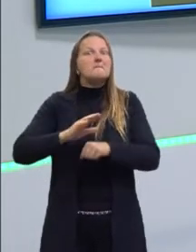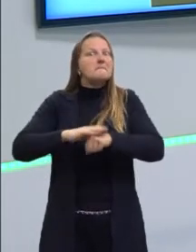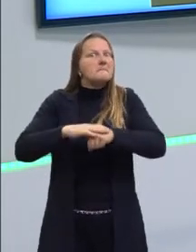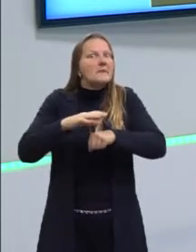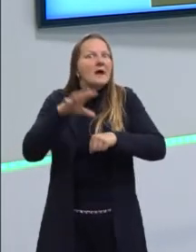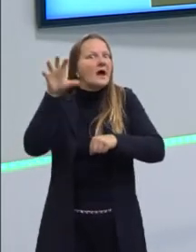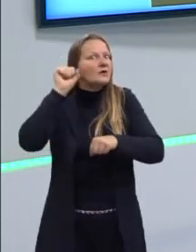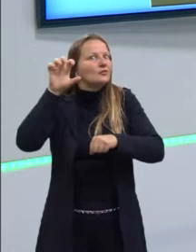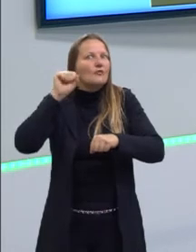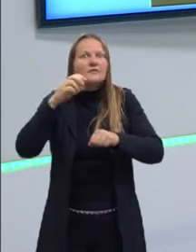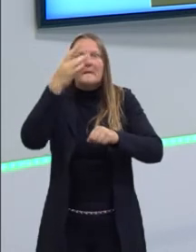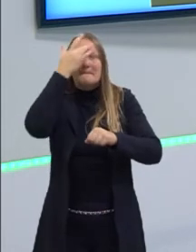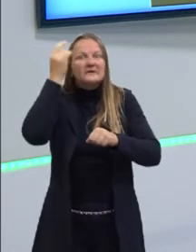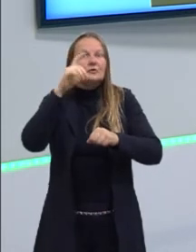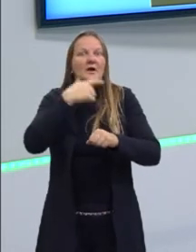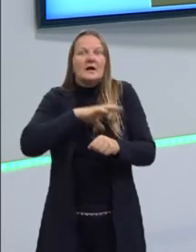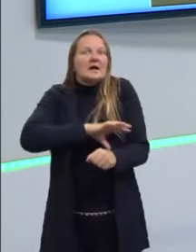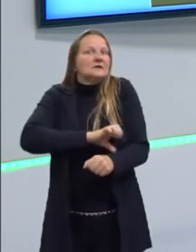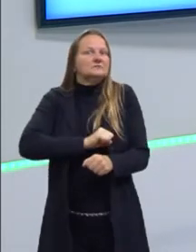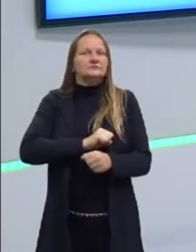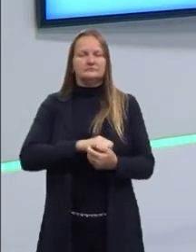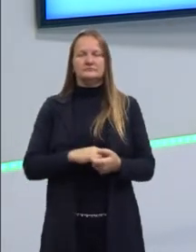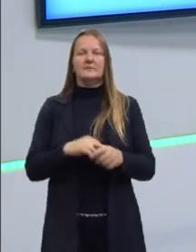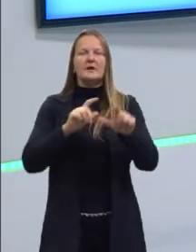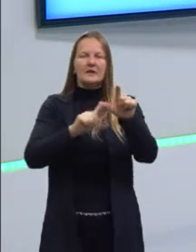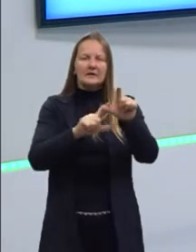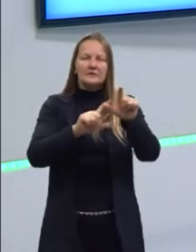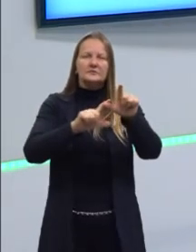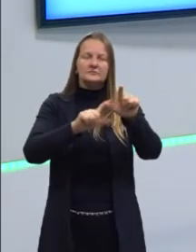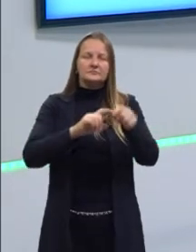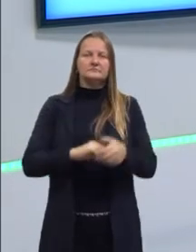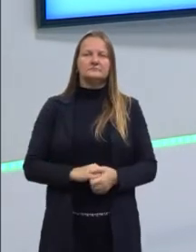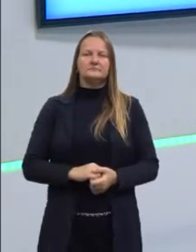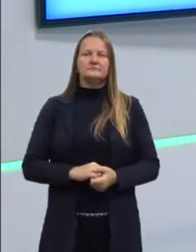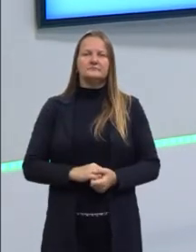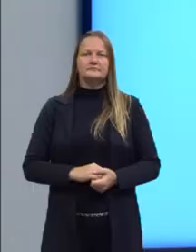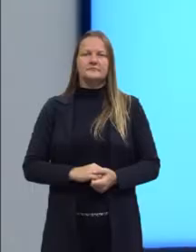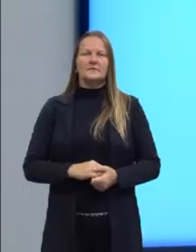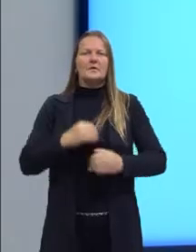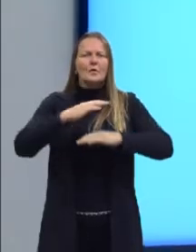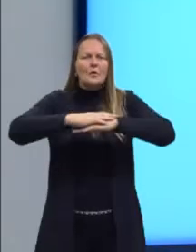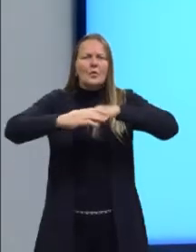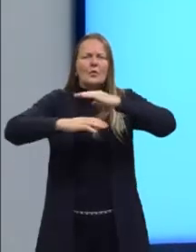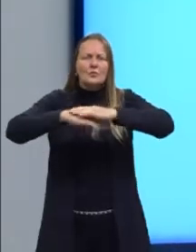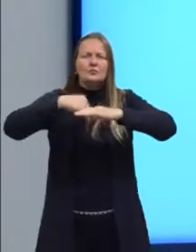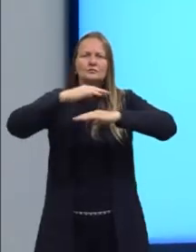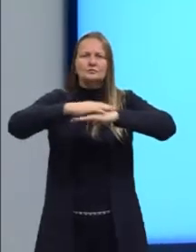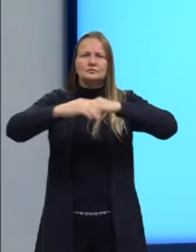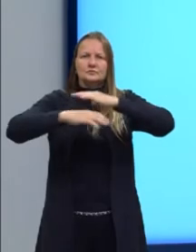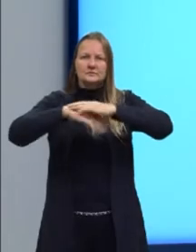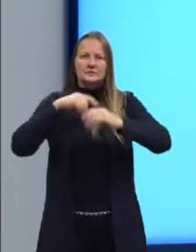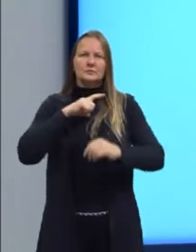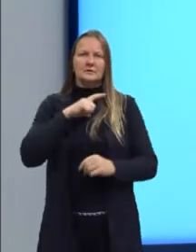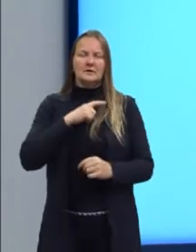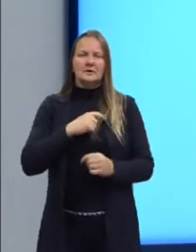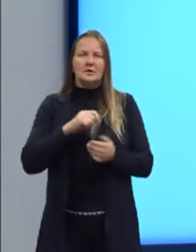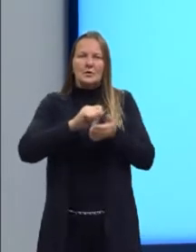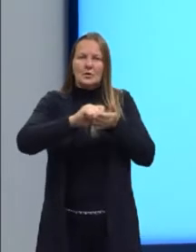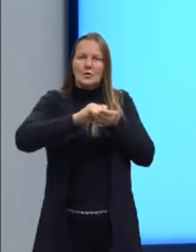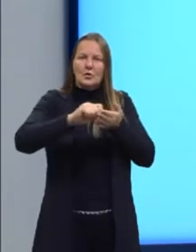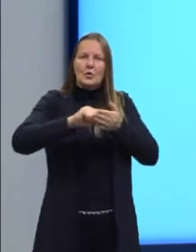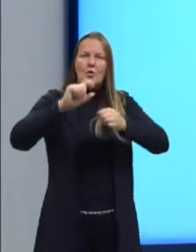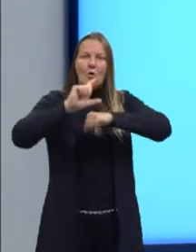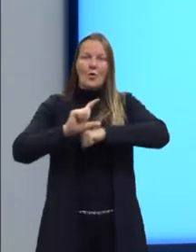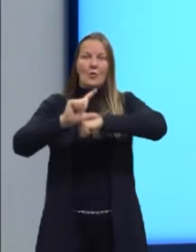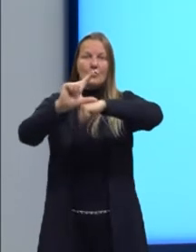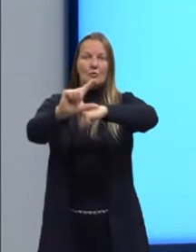Buarque vamos dar uma olhadinha na letra mas em construção a gente vai ter um locutor ou